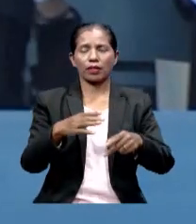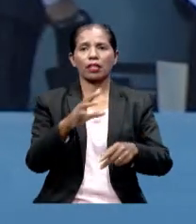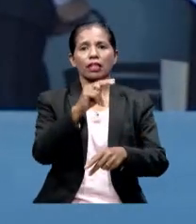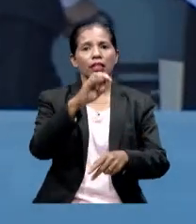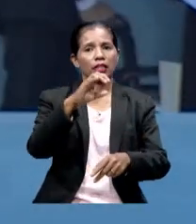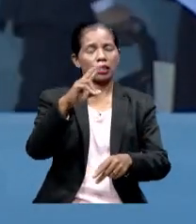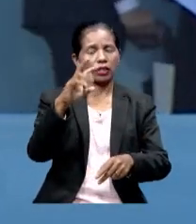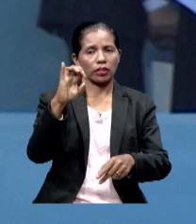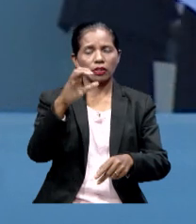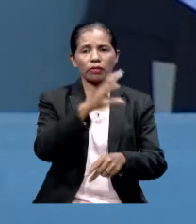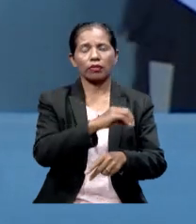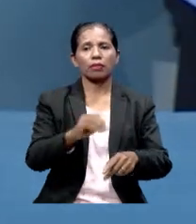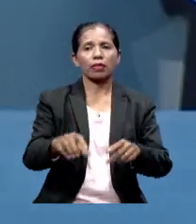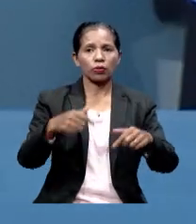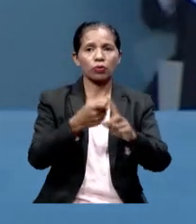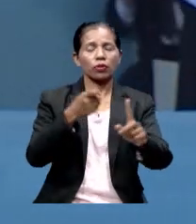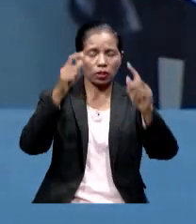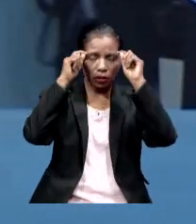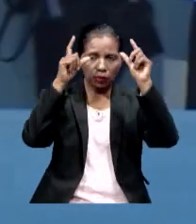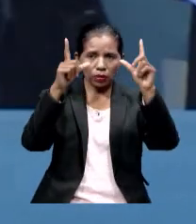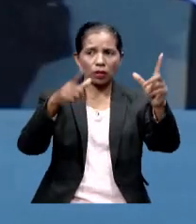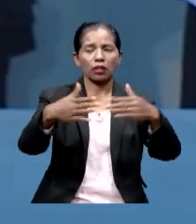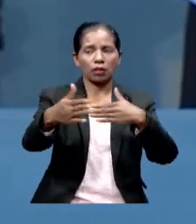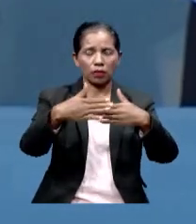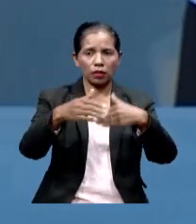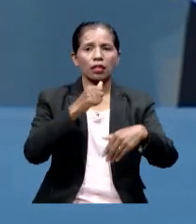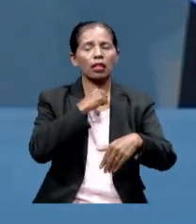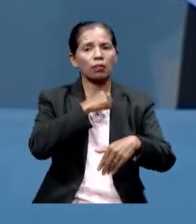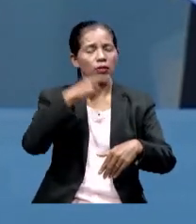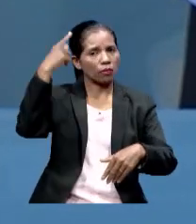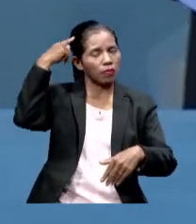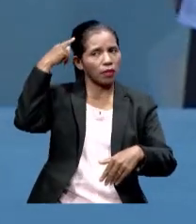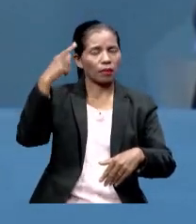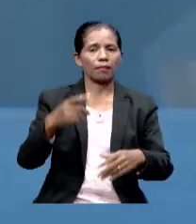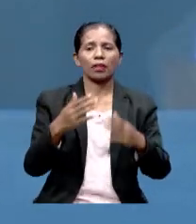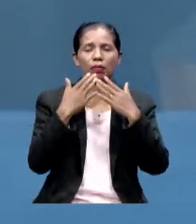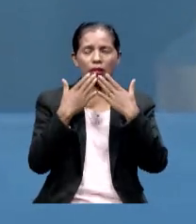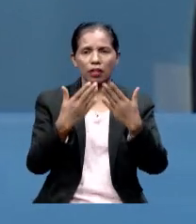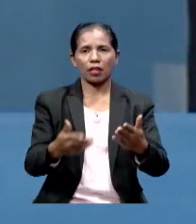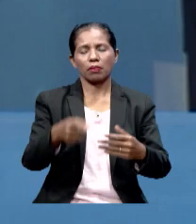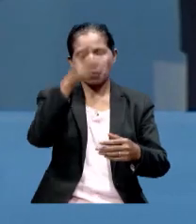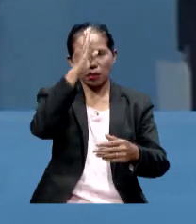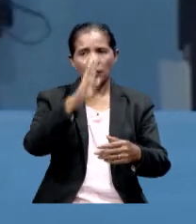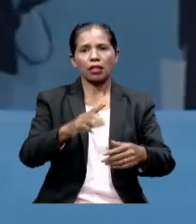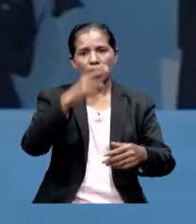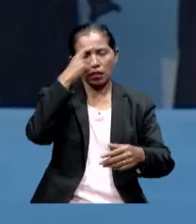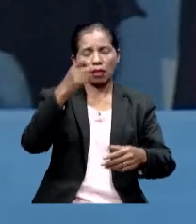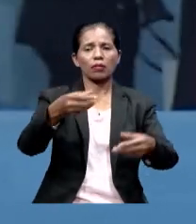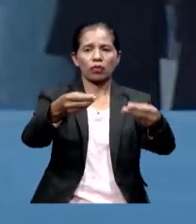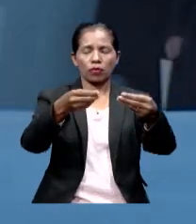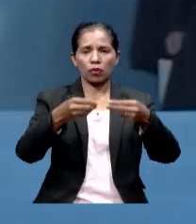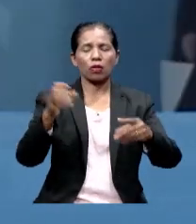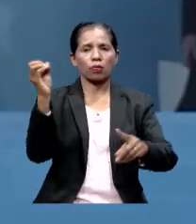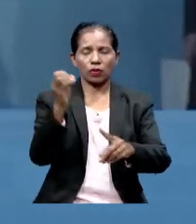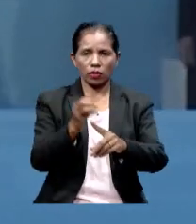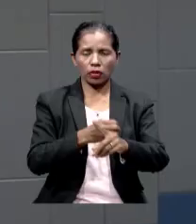a oportunidade, o de bicicleta para Papa Francisco e o altar. Agradecemos a Roma também pela oportunidade